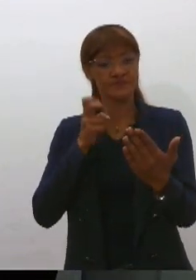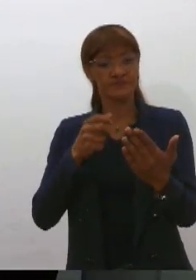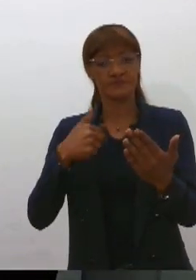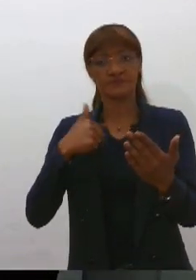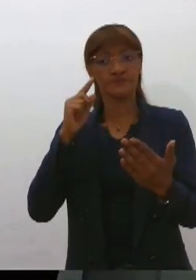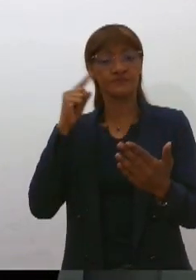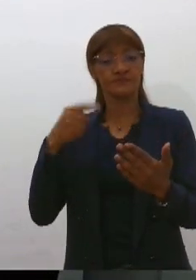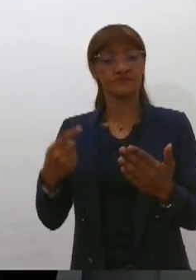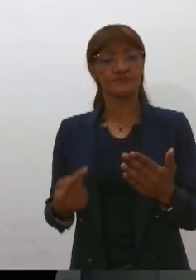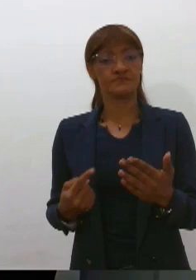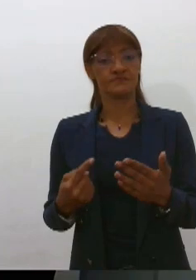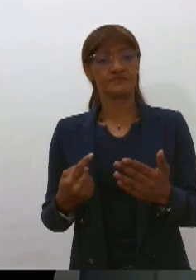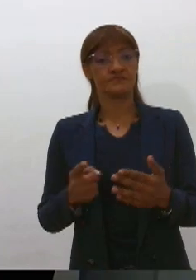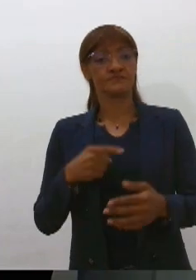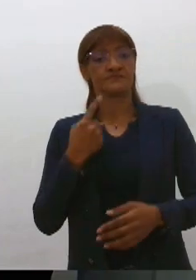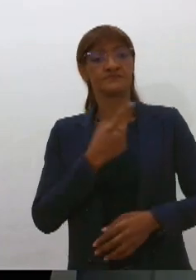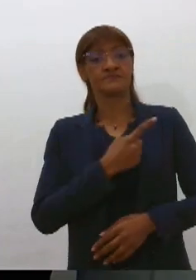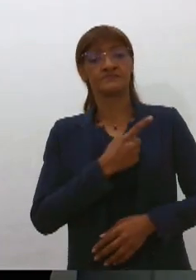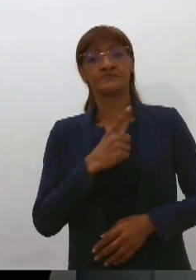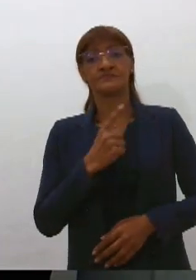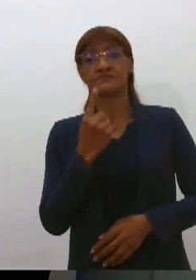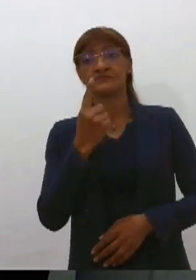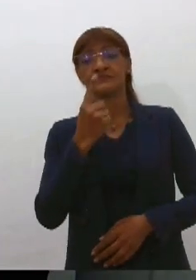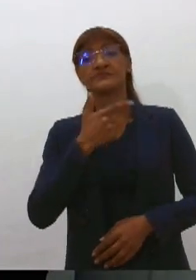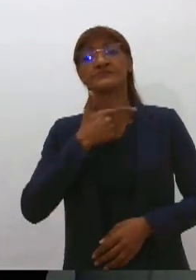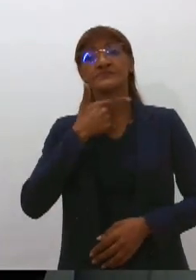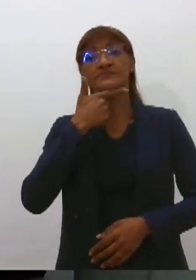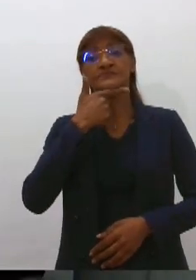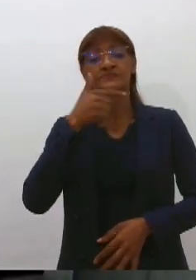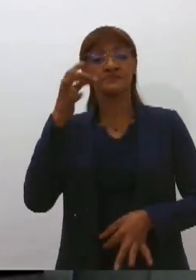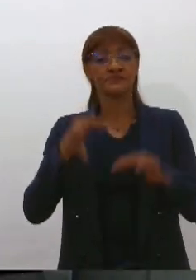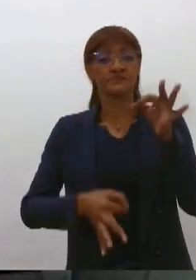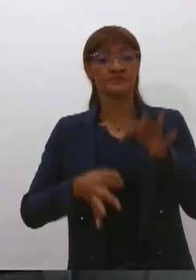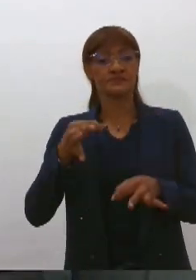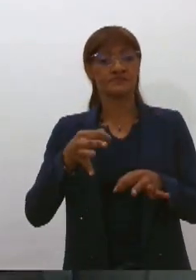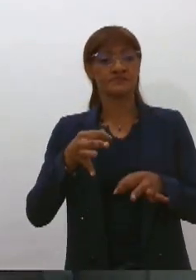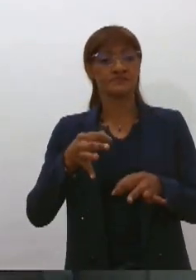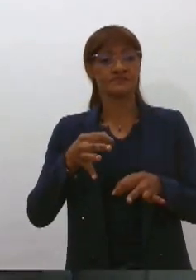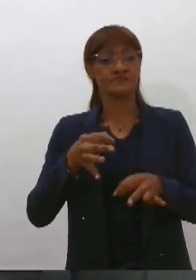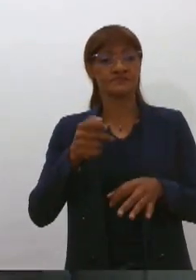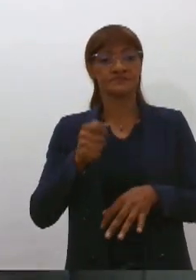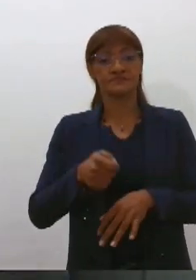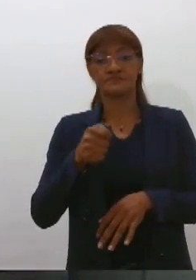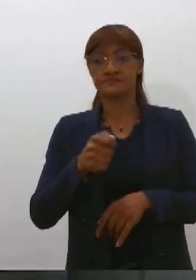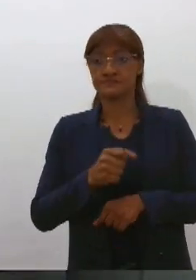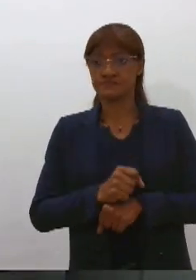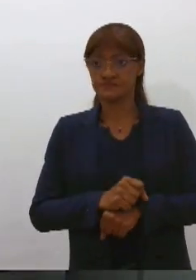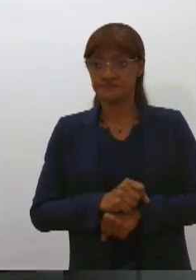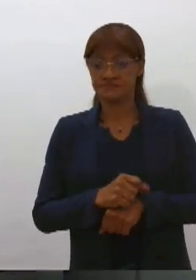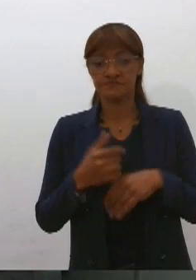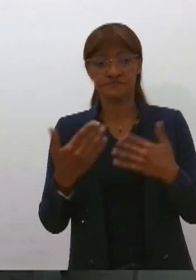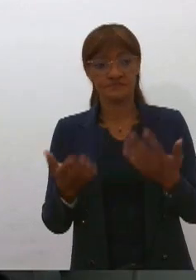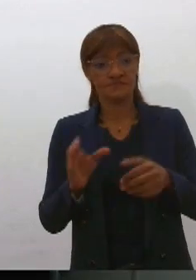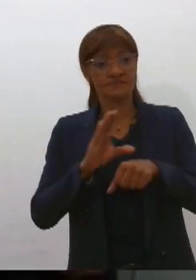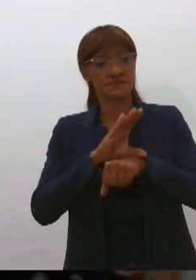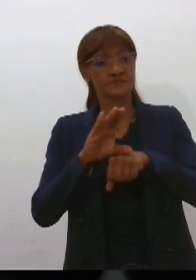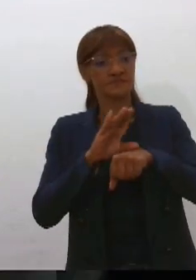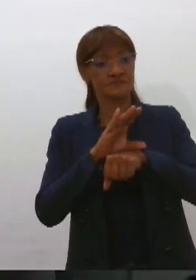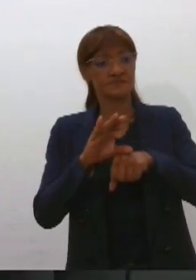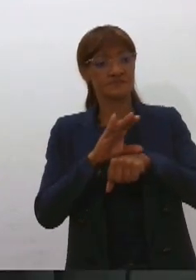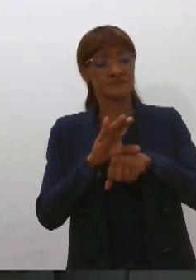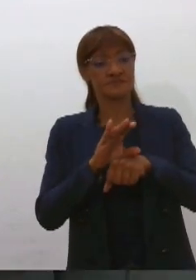uma vaga no Tribunal de Justiça dedicada ao quinto constitucional. Então, a Constituição, quando estabeleceu que uma